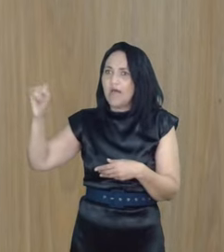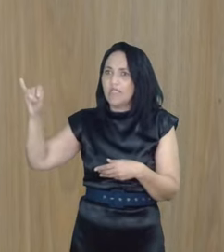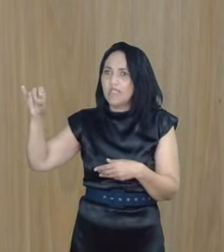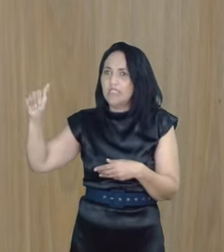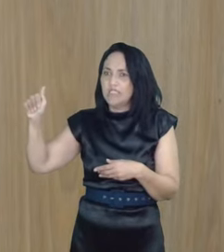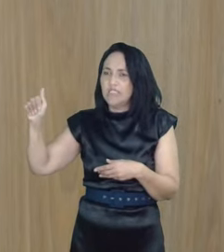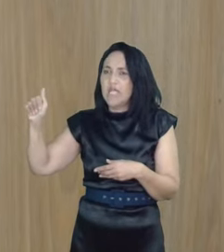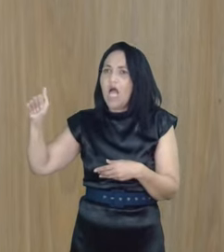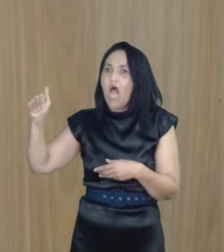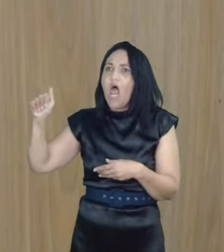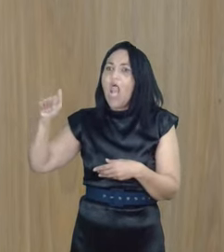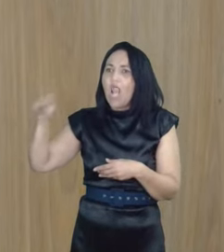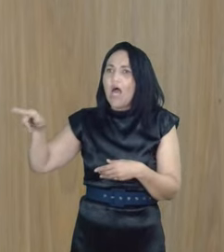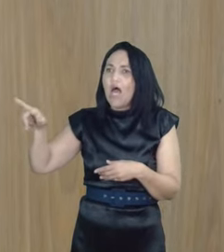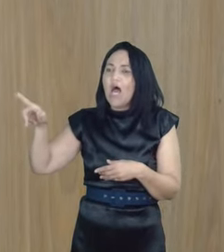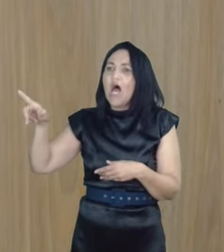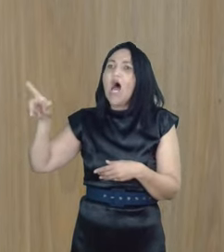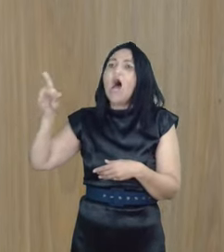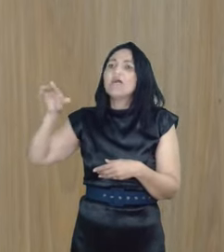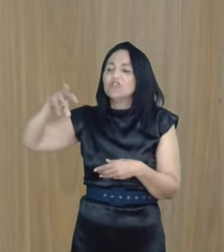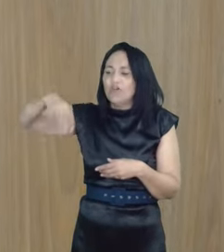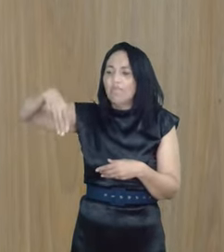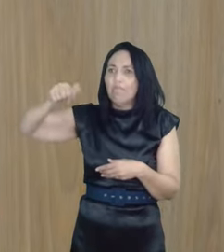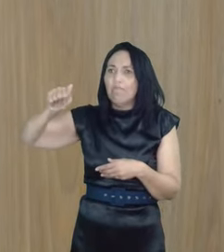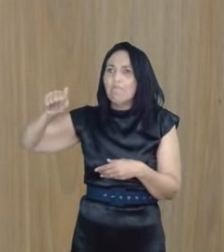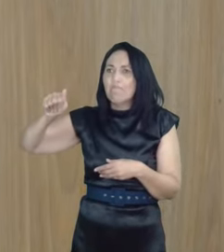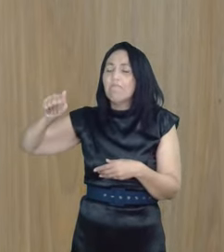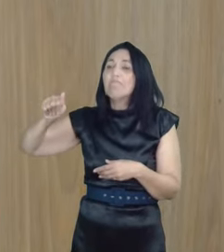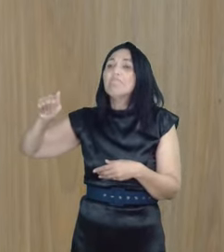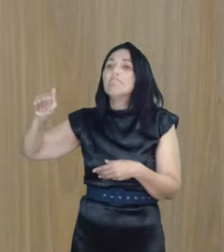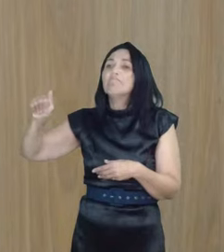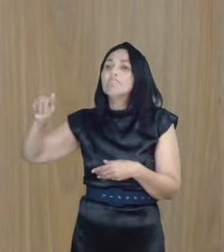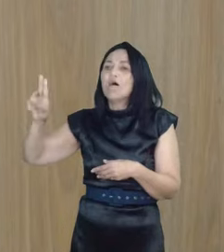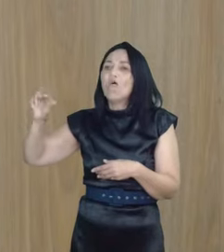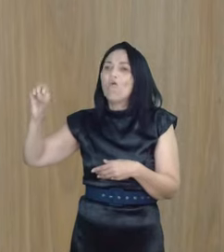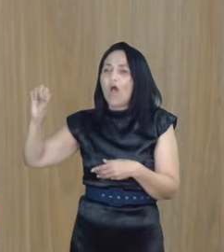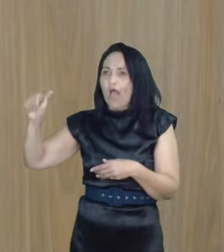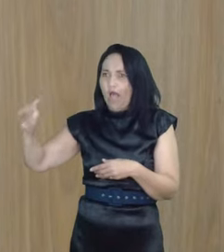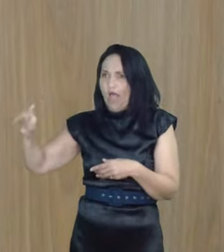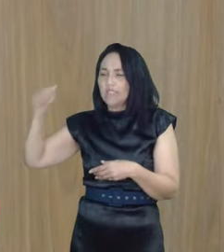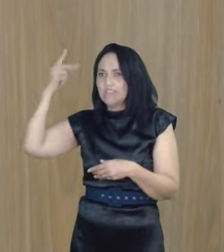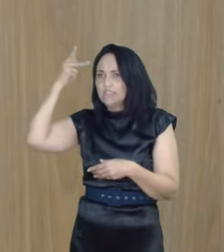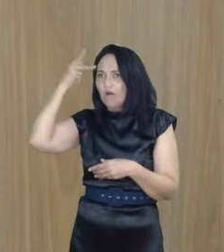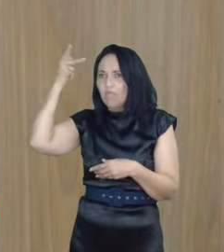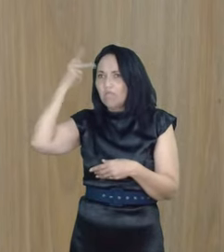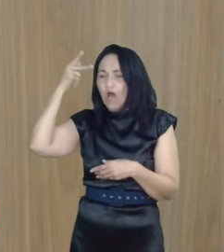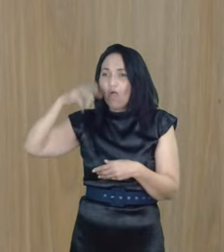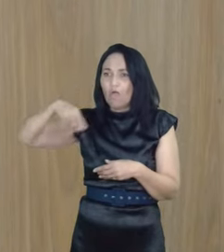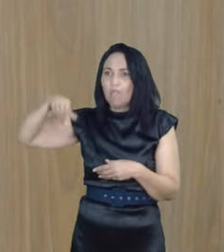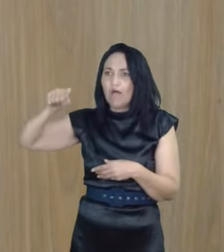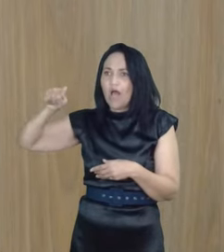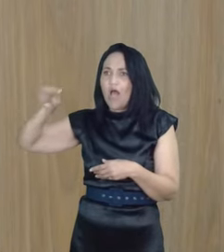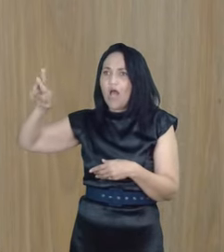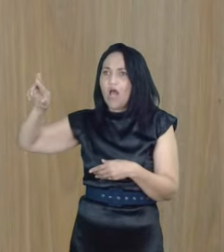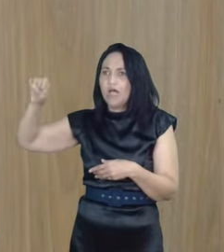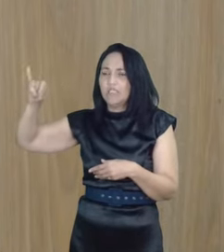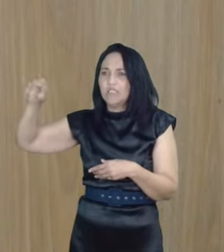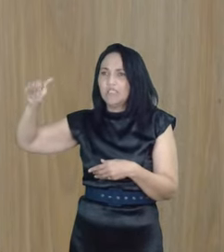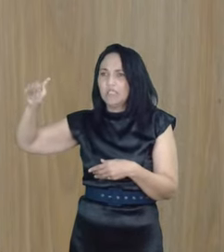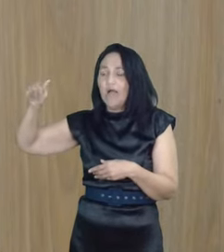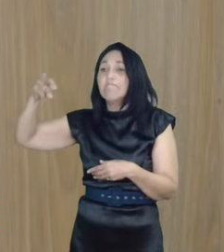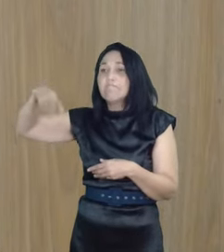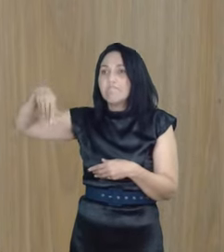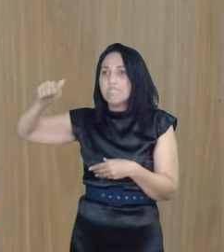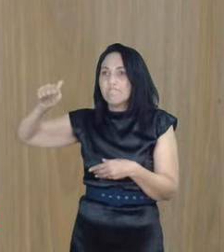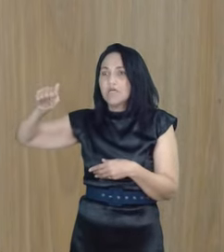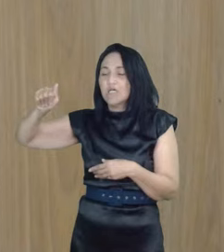de Fortaleza, José Rosa falando de Mauá, no ABC Paulista. Maria Carmen Ferreira Lúcio, Manuel Barbosa de